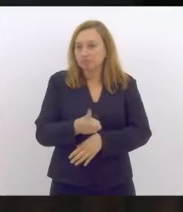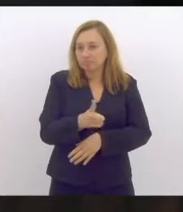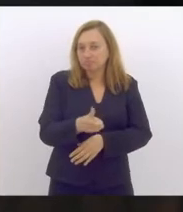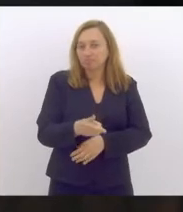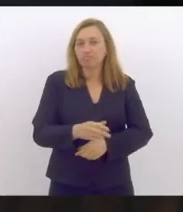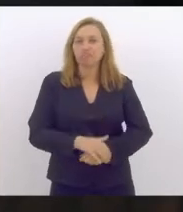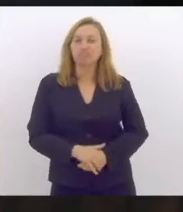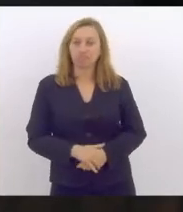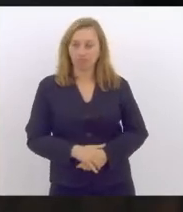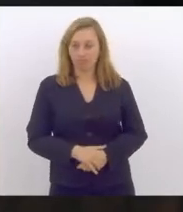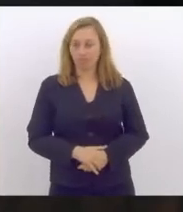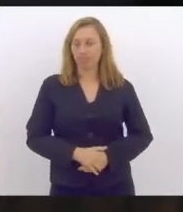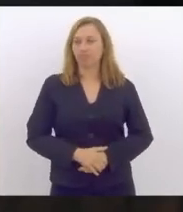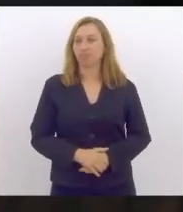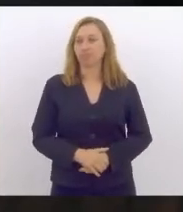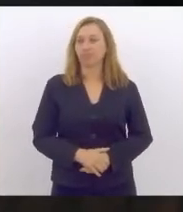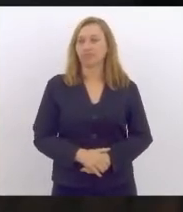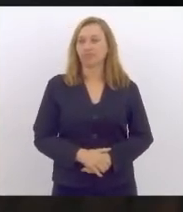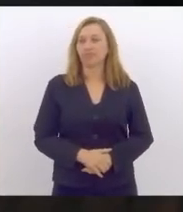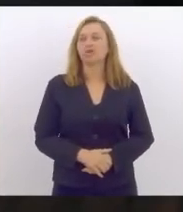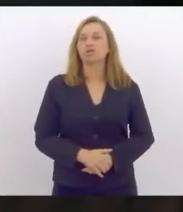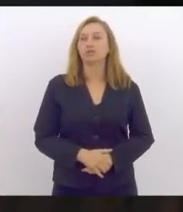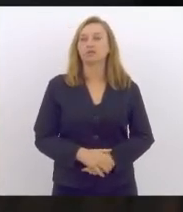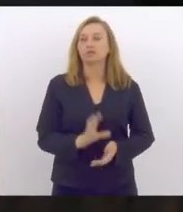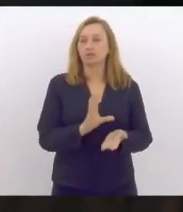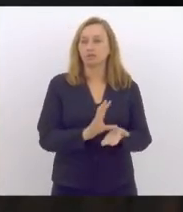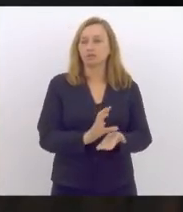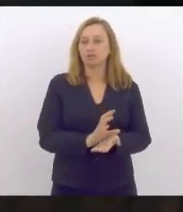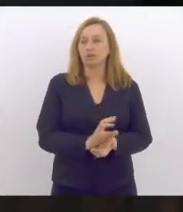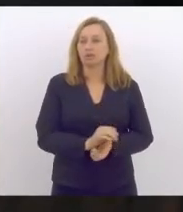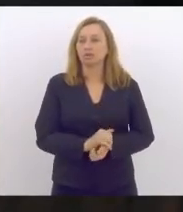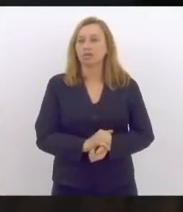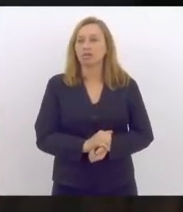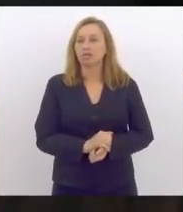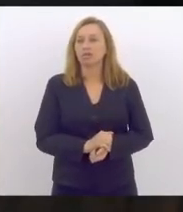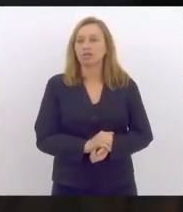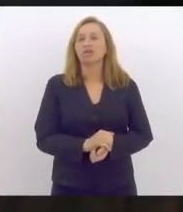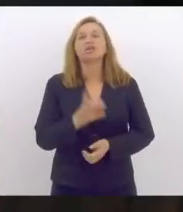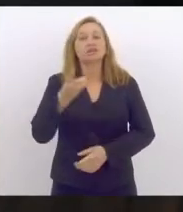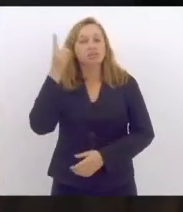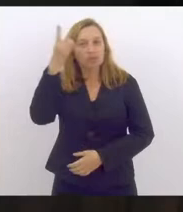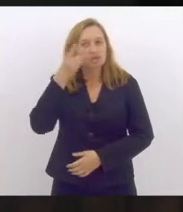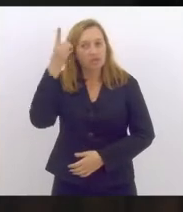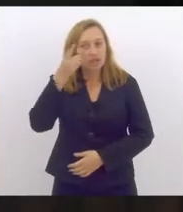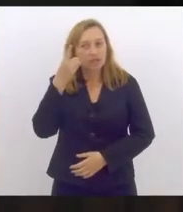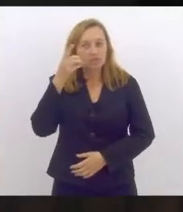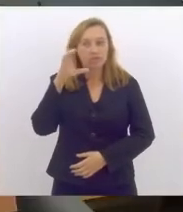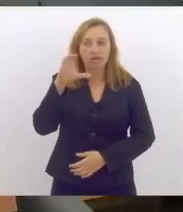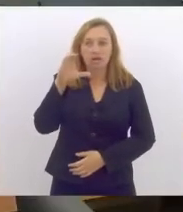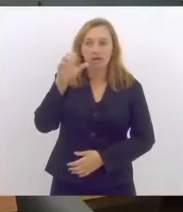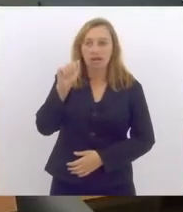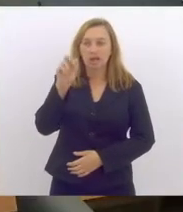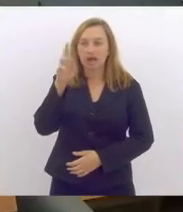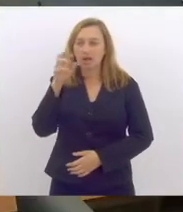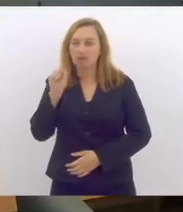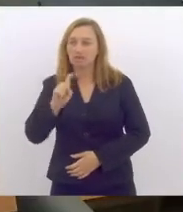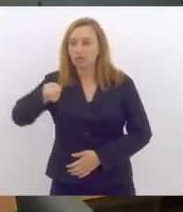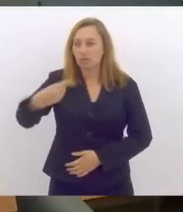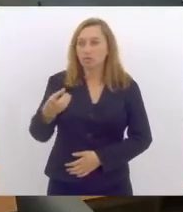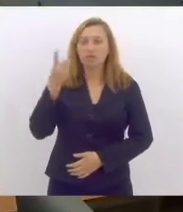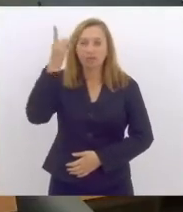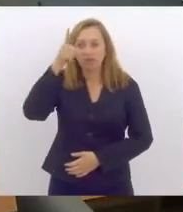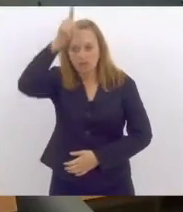reunião. Vai tirar de pauta. Palavra ao deputado Carlos Macedo, seguido depois, deputado Luiz Paulo.